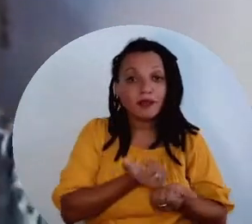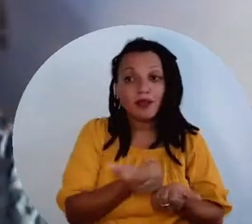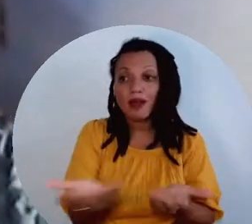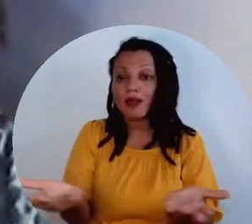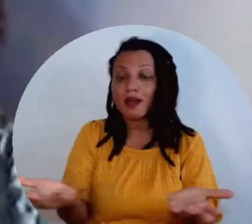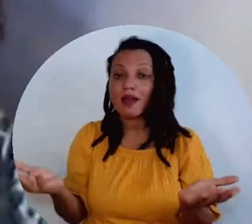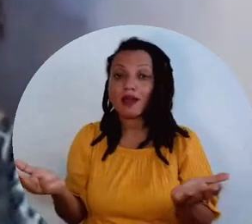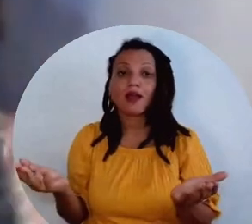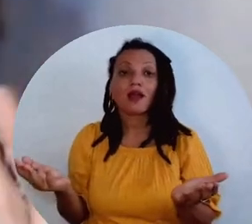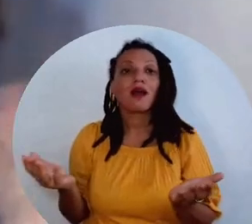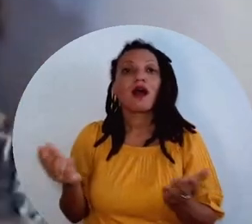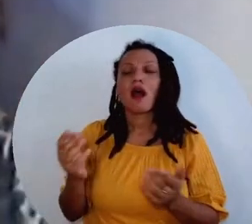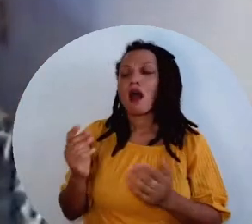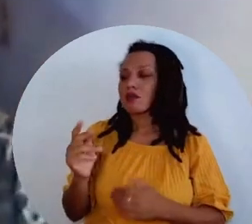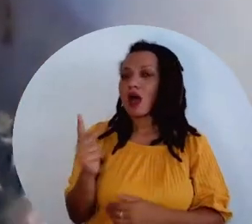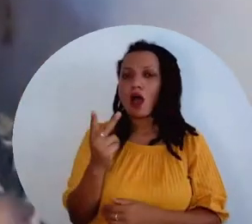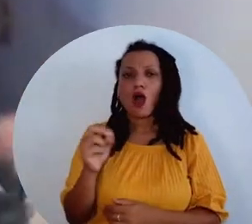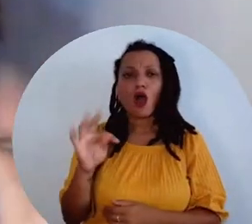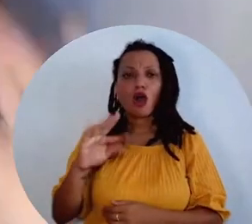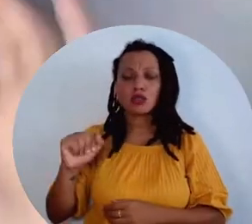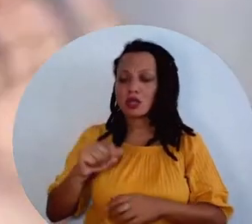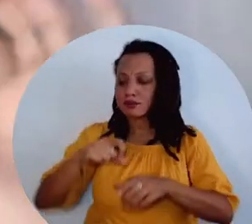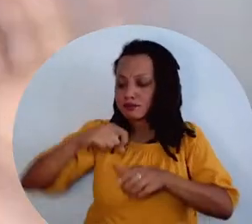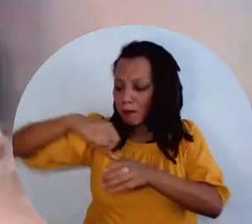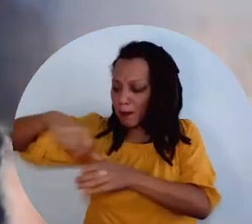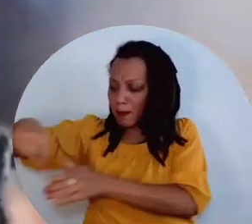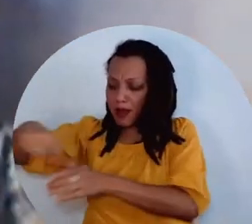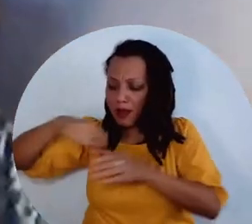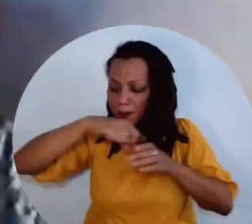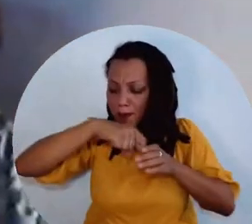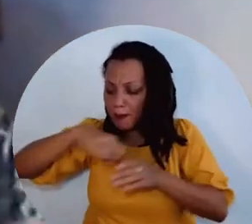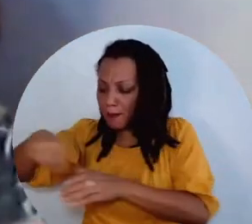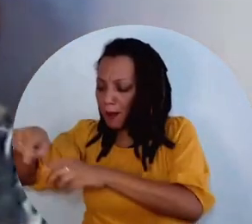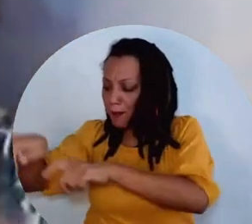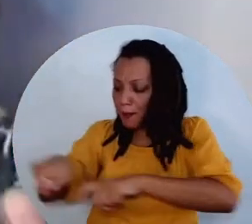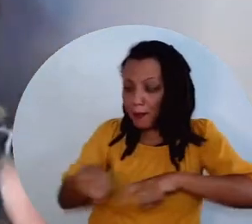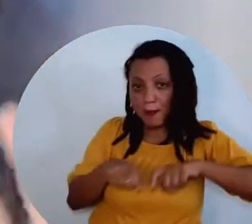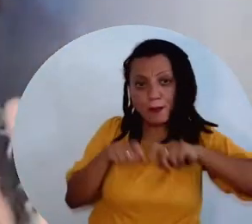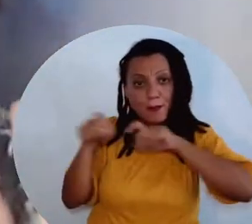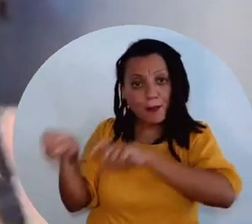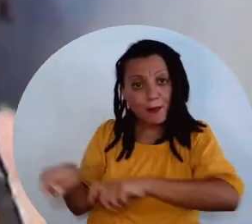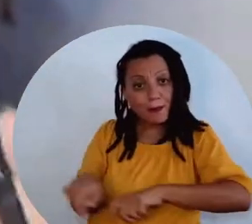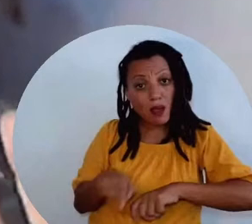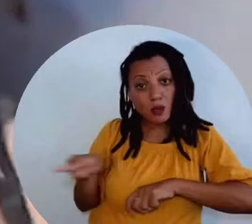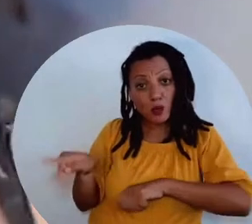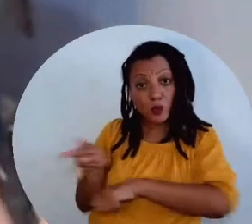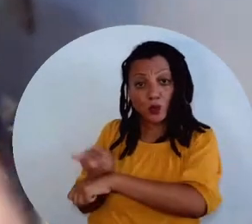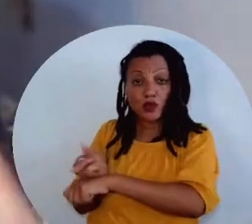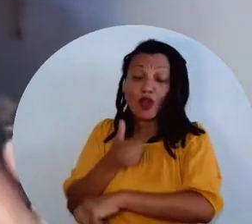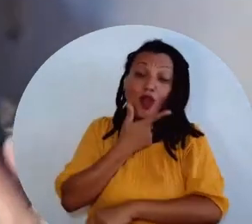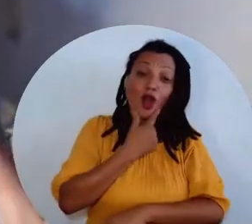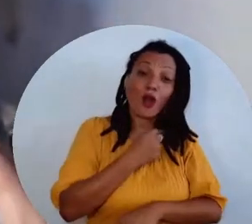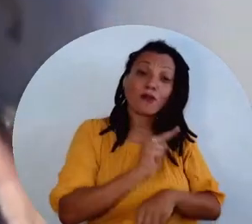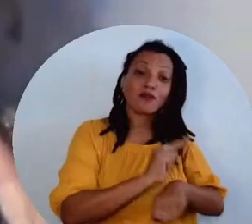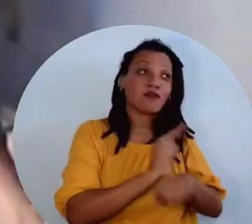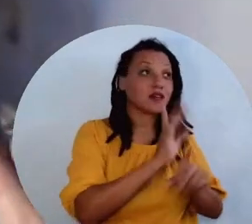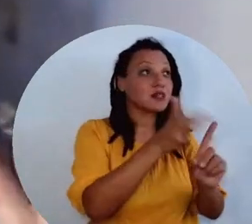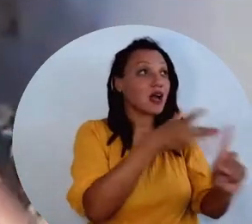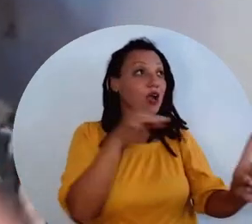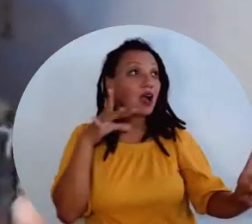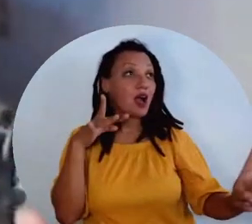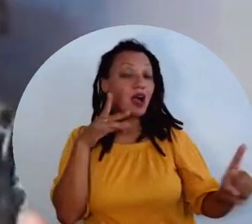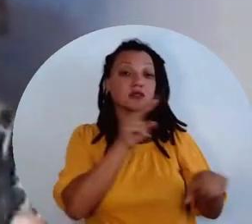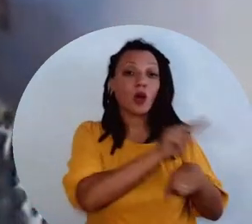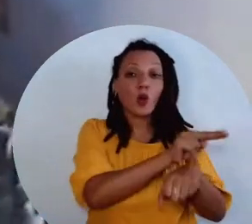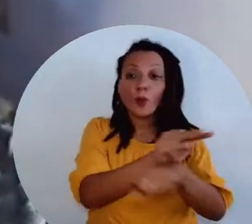das machambas, né? Que cuidam das hortas, que cuidam da plantação. Os homens continuam com a caça, continuam